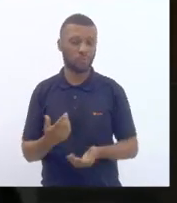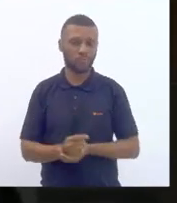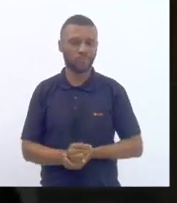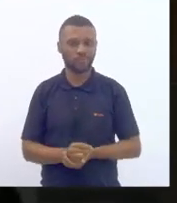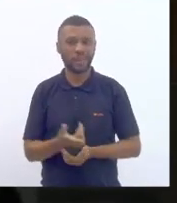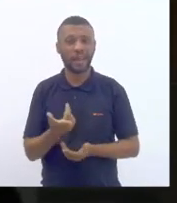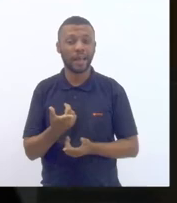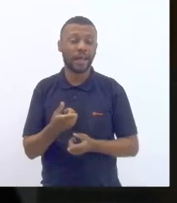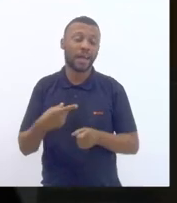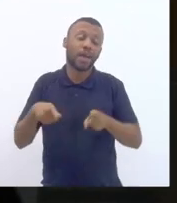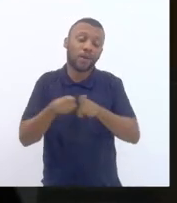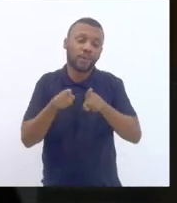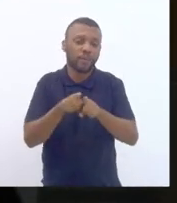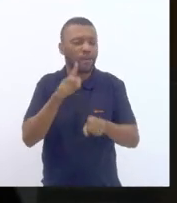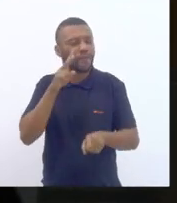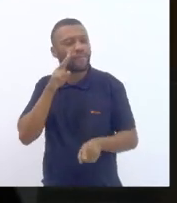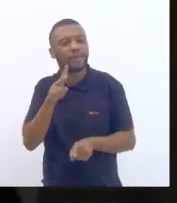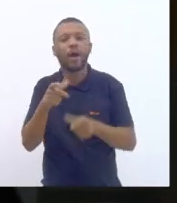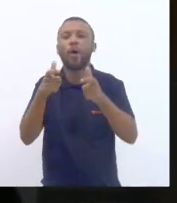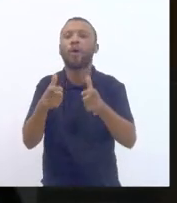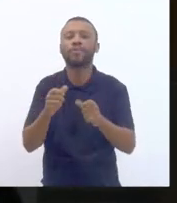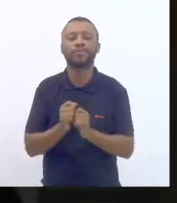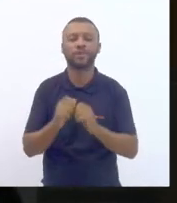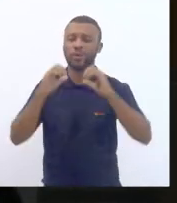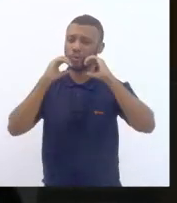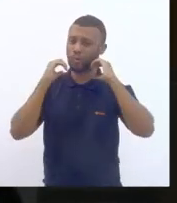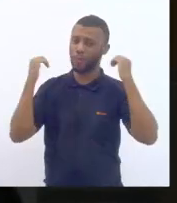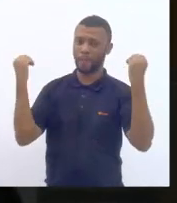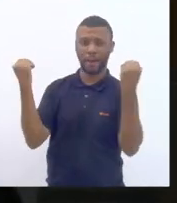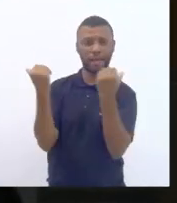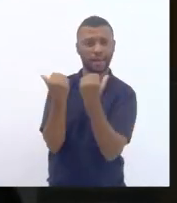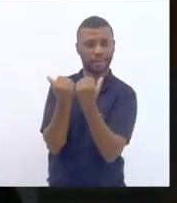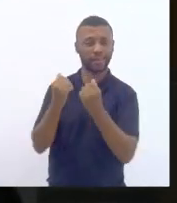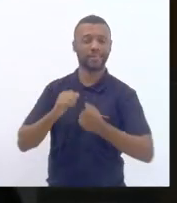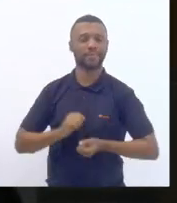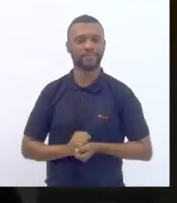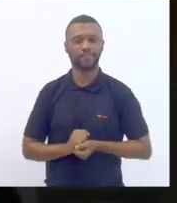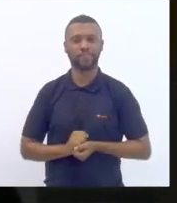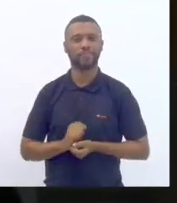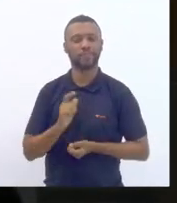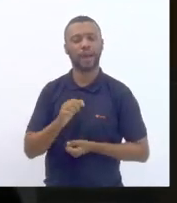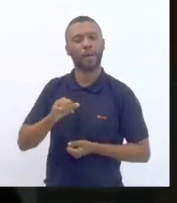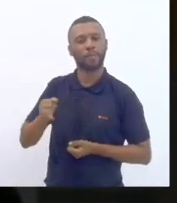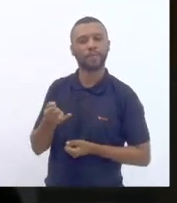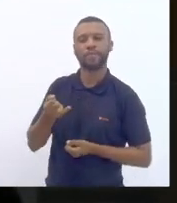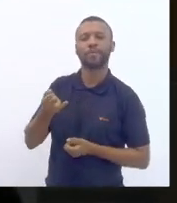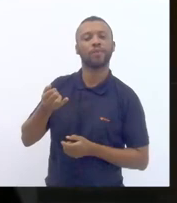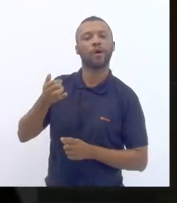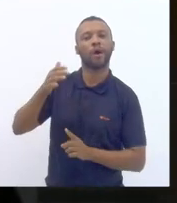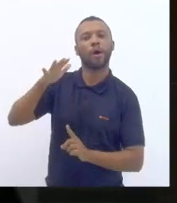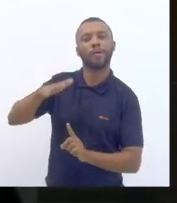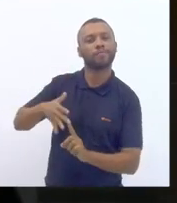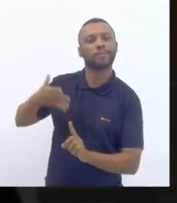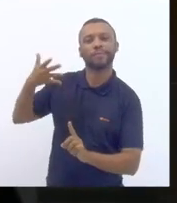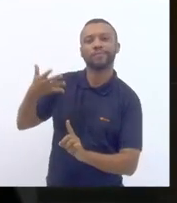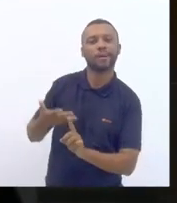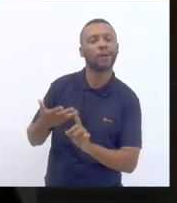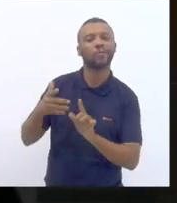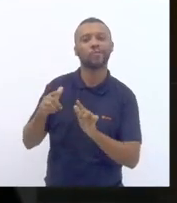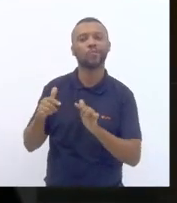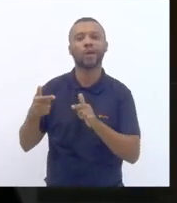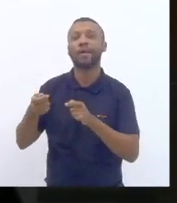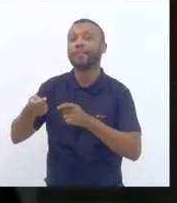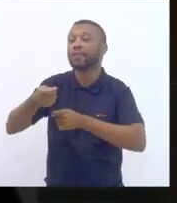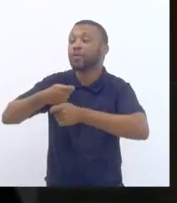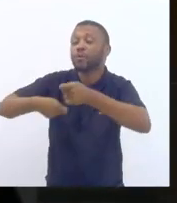Estádio do Maracanã e homenageando o interventor